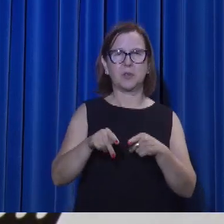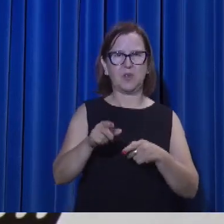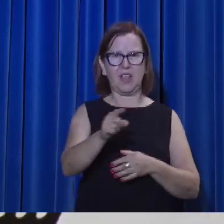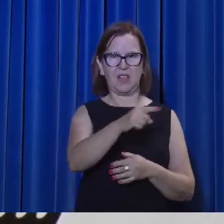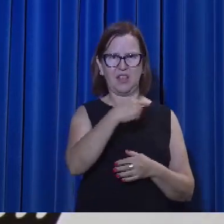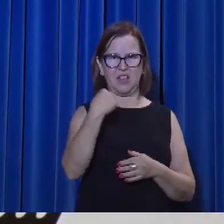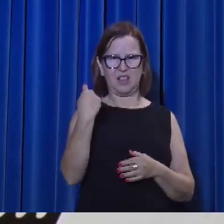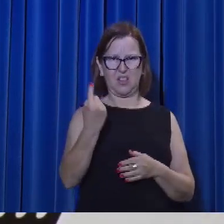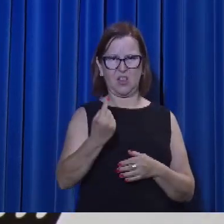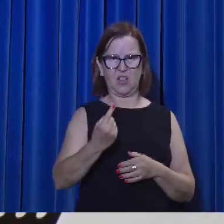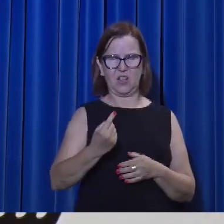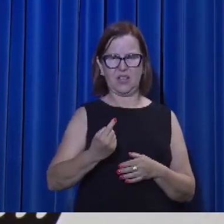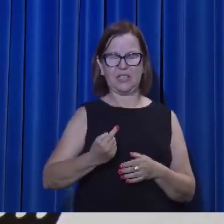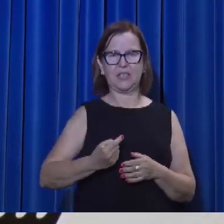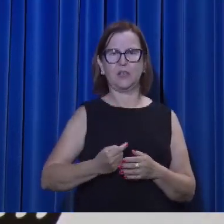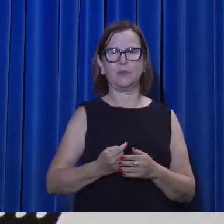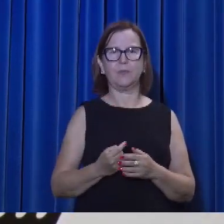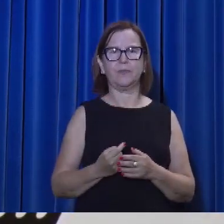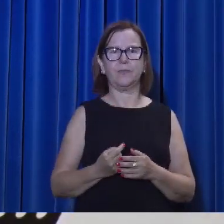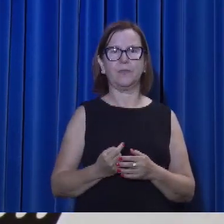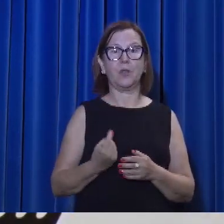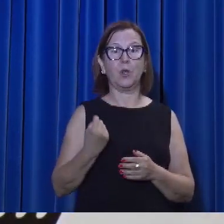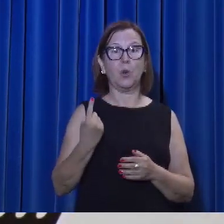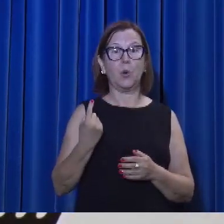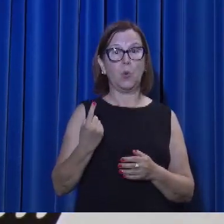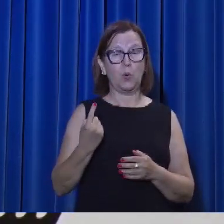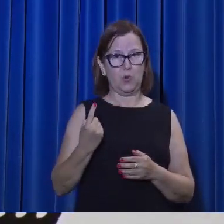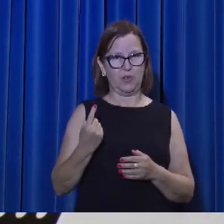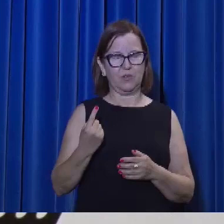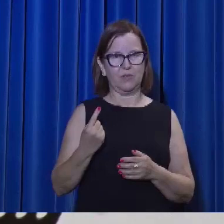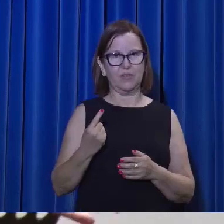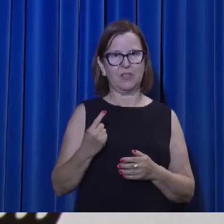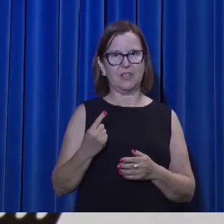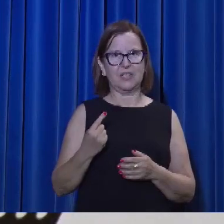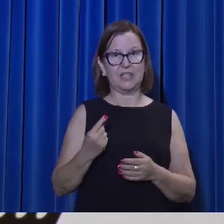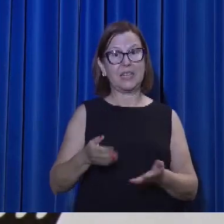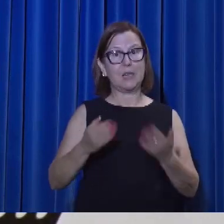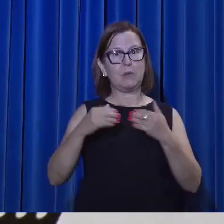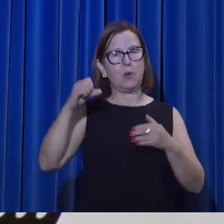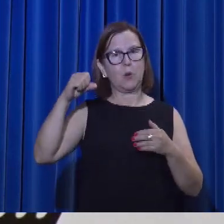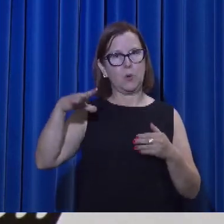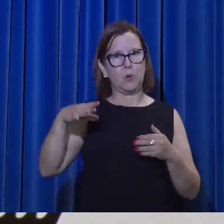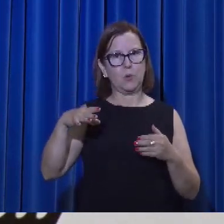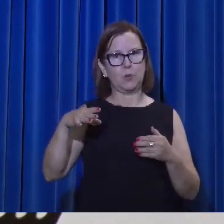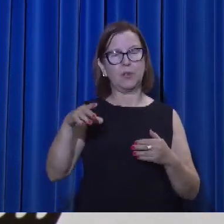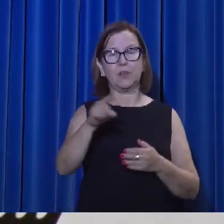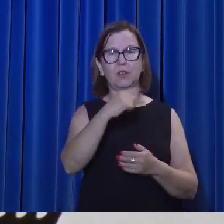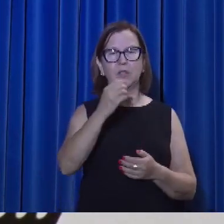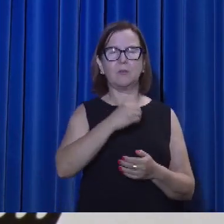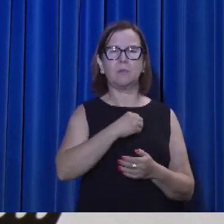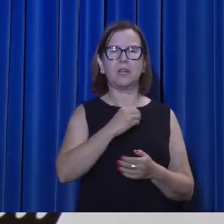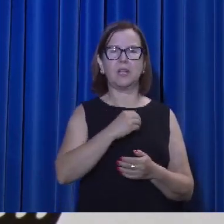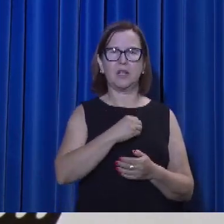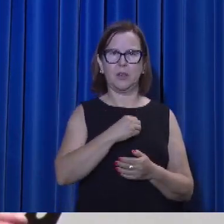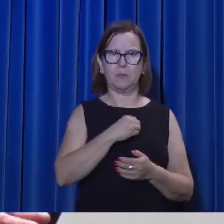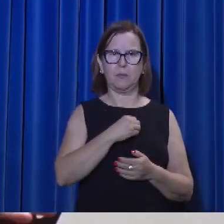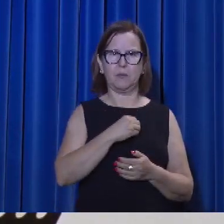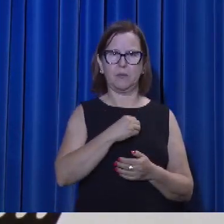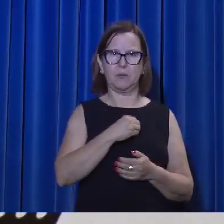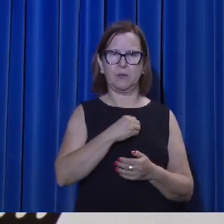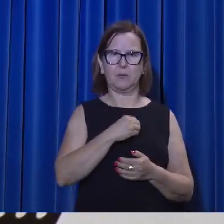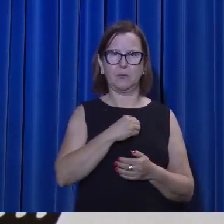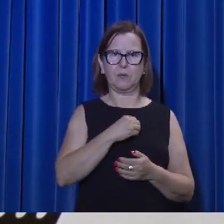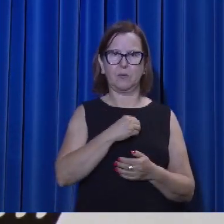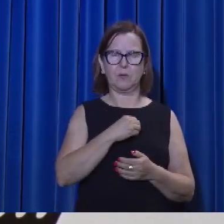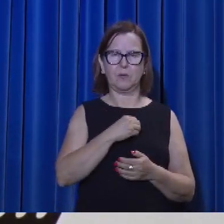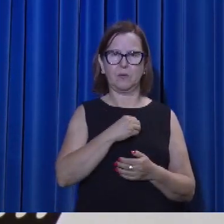nós, a única parte da criação que recebeu luz, nós pecamos e entramos naquilo que a Bíblia chama de